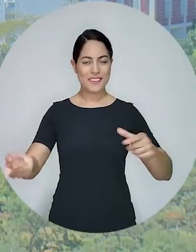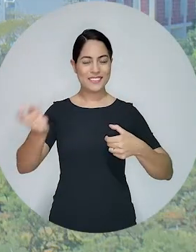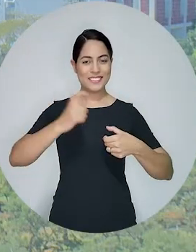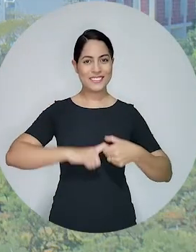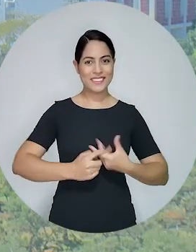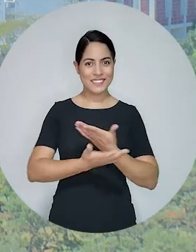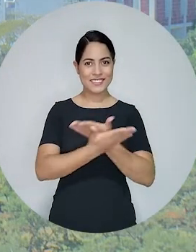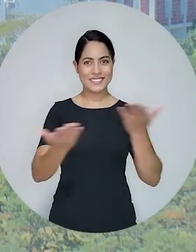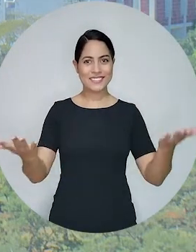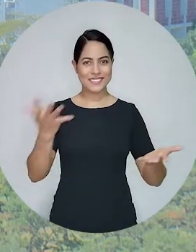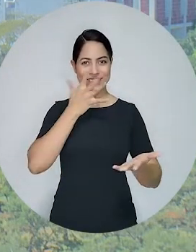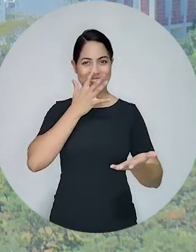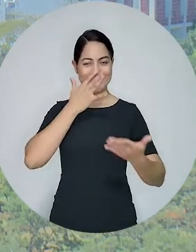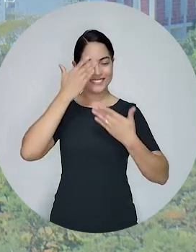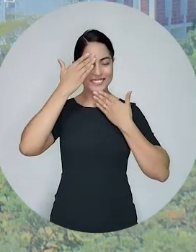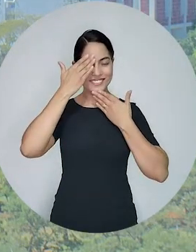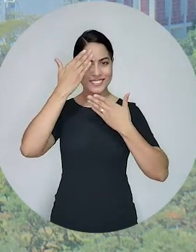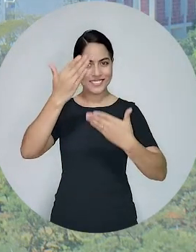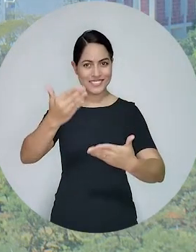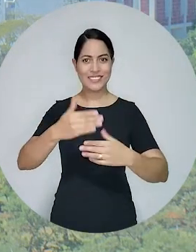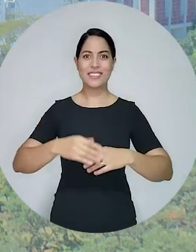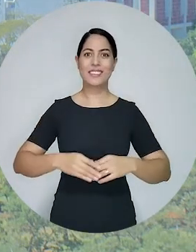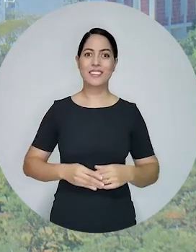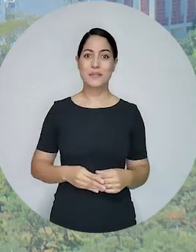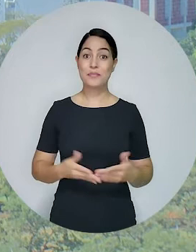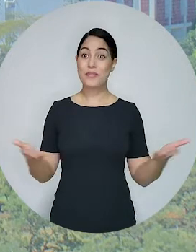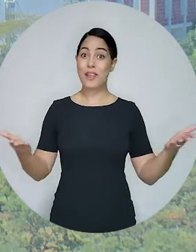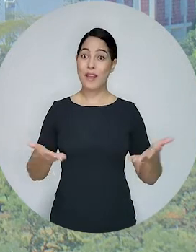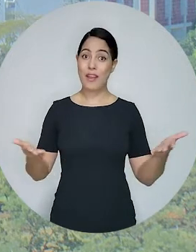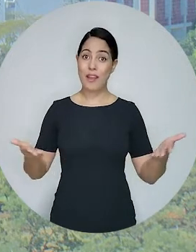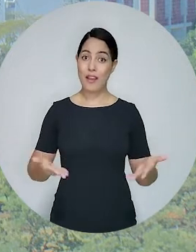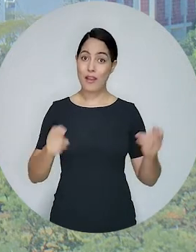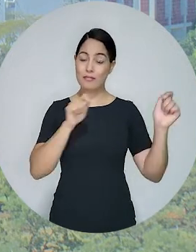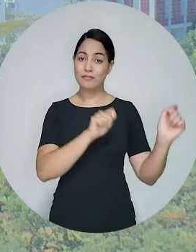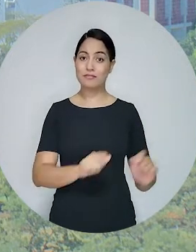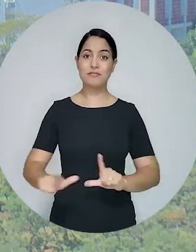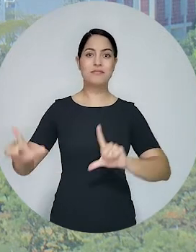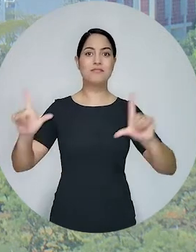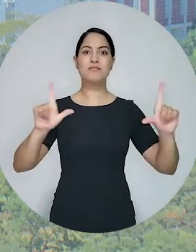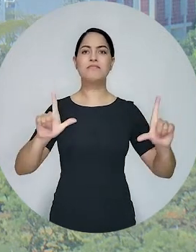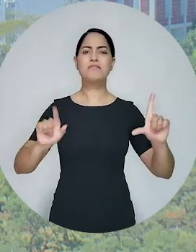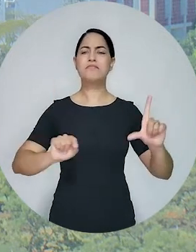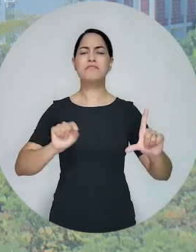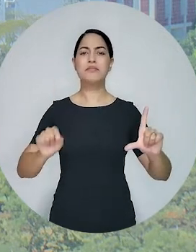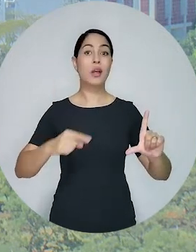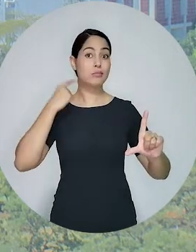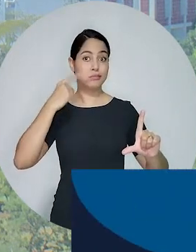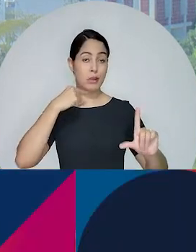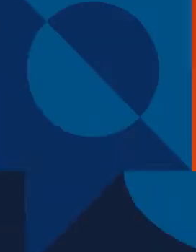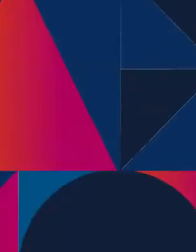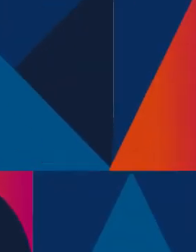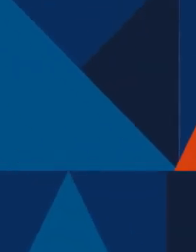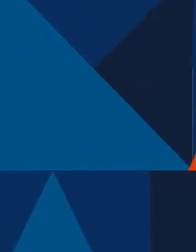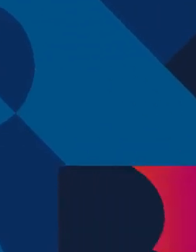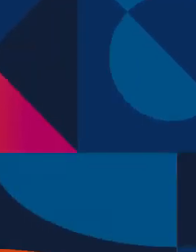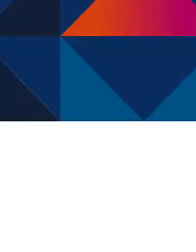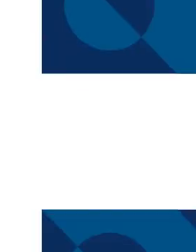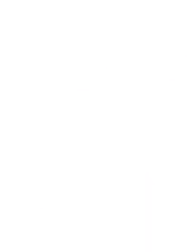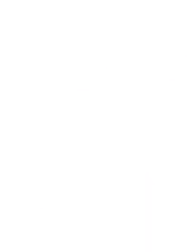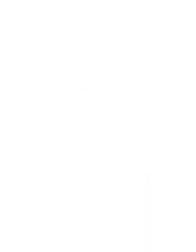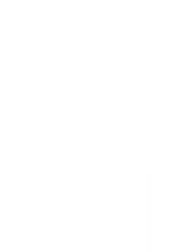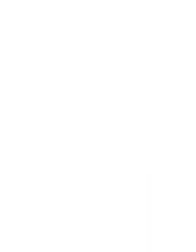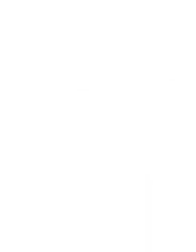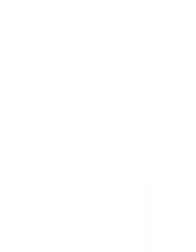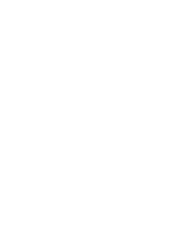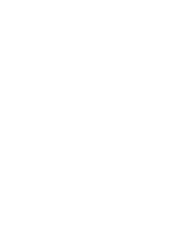Estamos de volta. Obrigada pela companhia. Chegou a hora do quadro Advocacia em Pauta. Acompanhe.